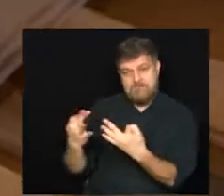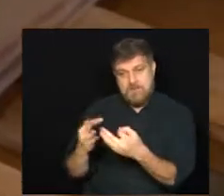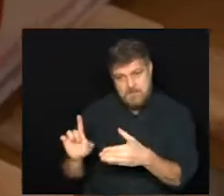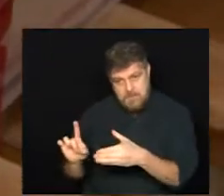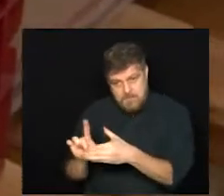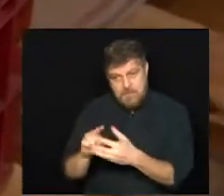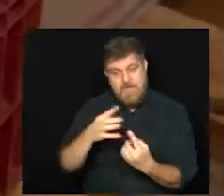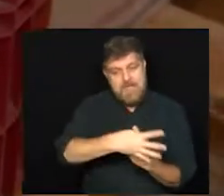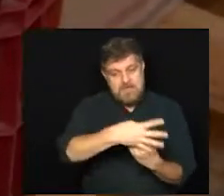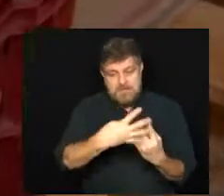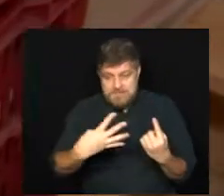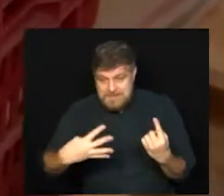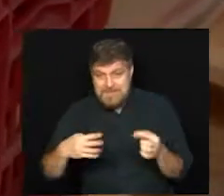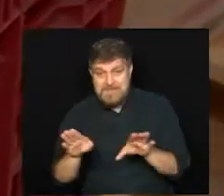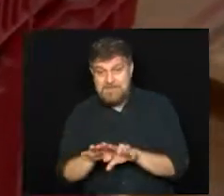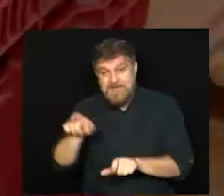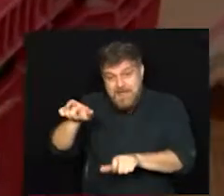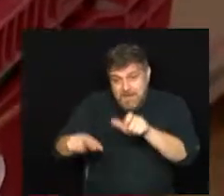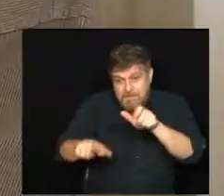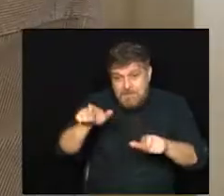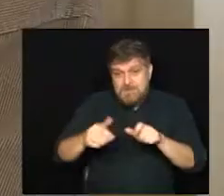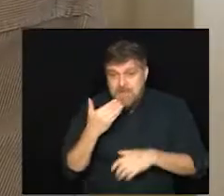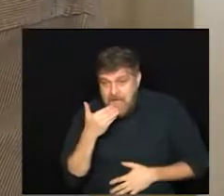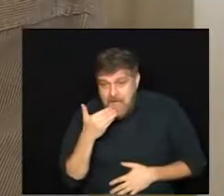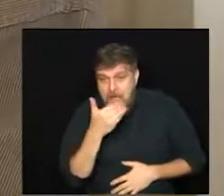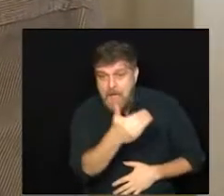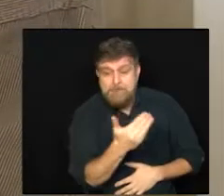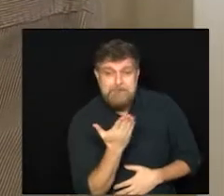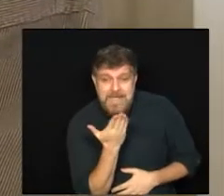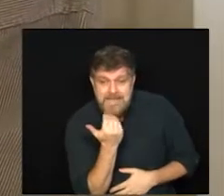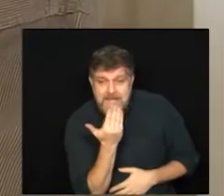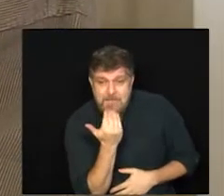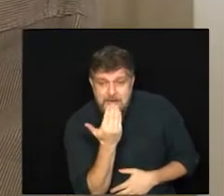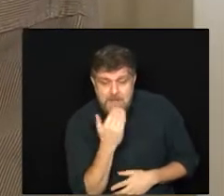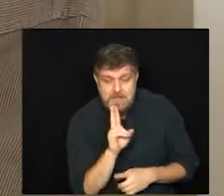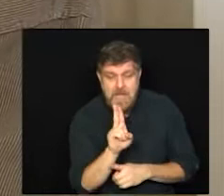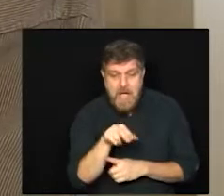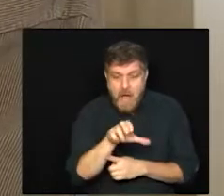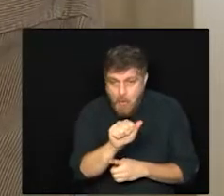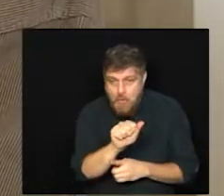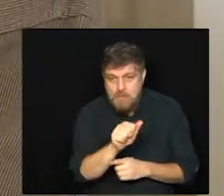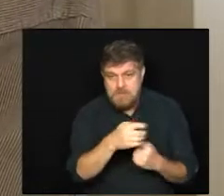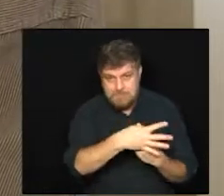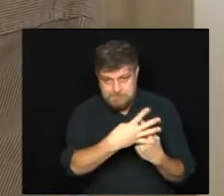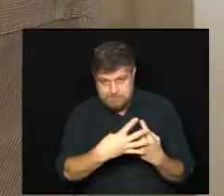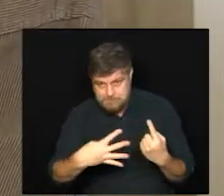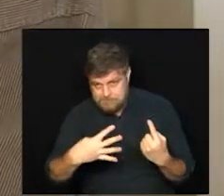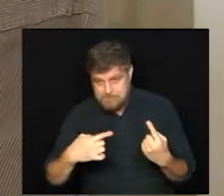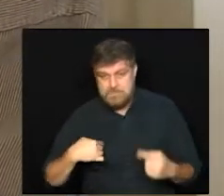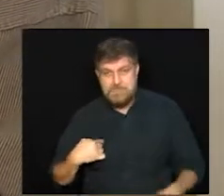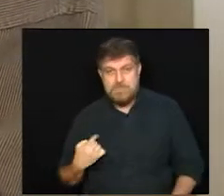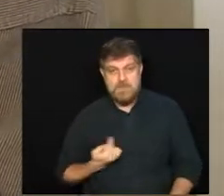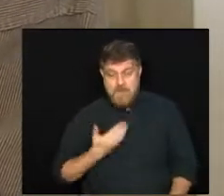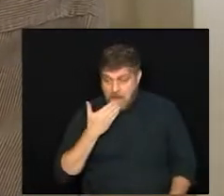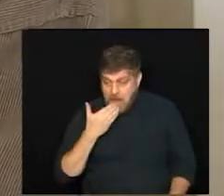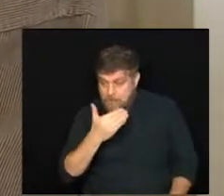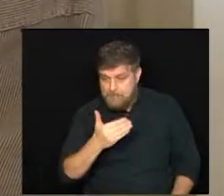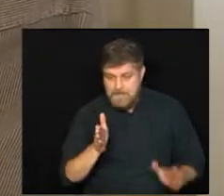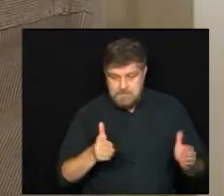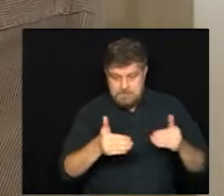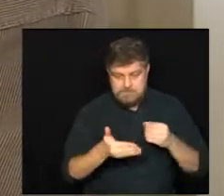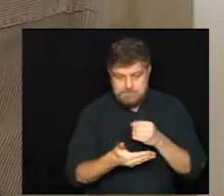também pessoas que acionam o Banco de Alimentos da UNA, como é carinhosamente chamado Banco de Alimentos LGBT,